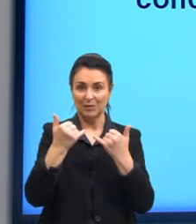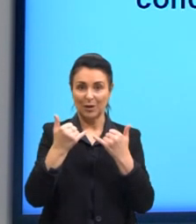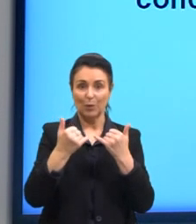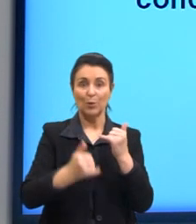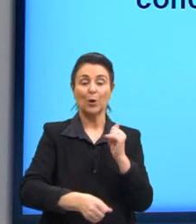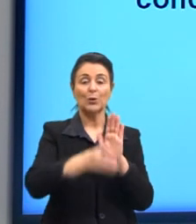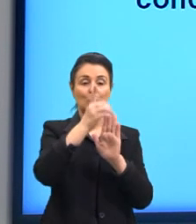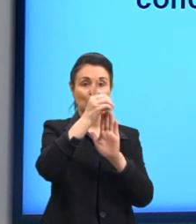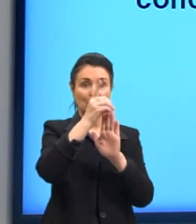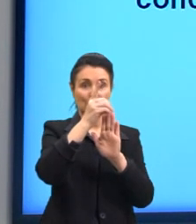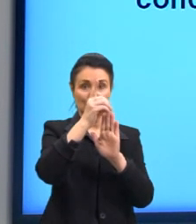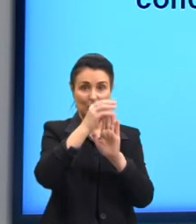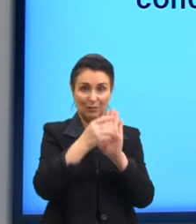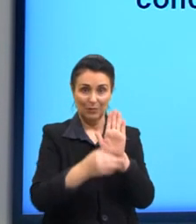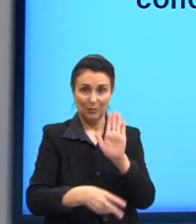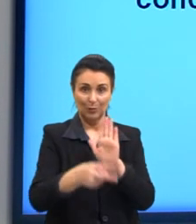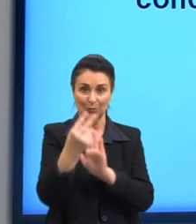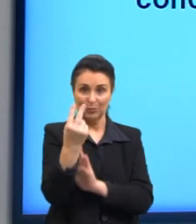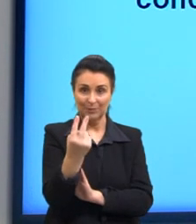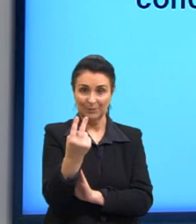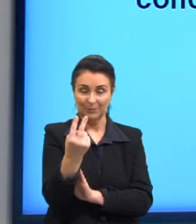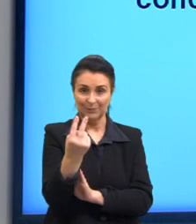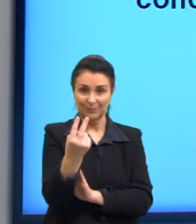desenvolvimento dois certo